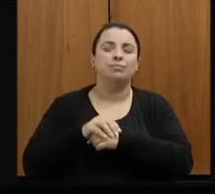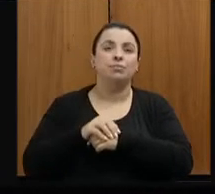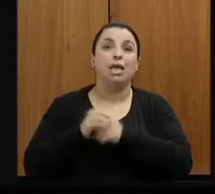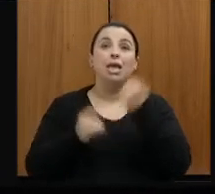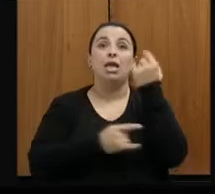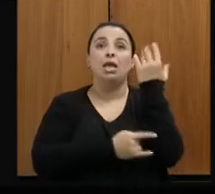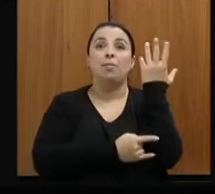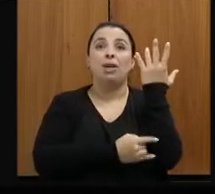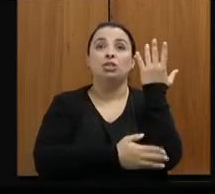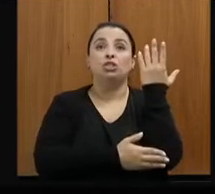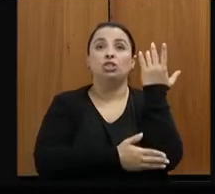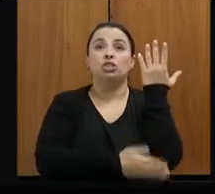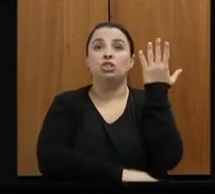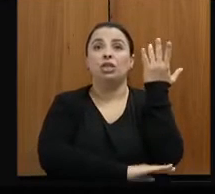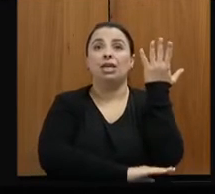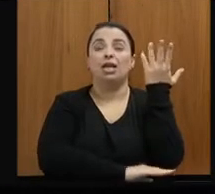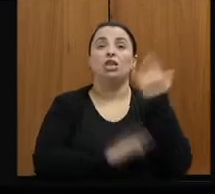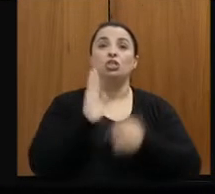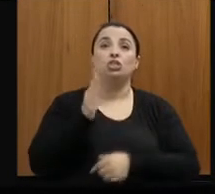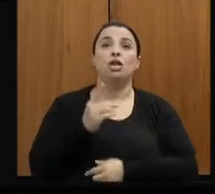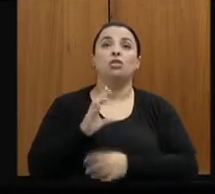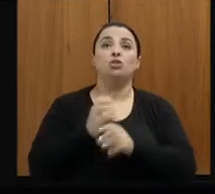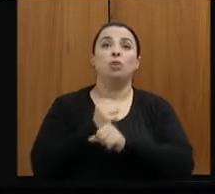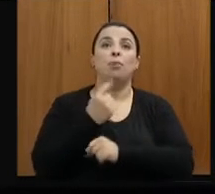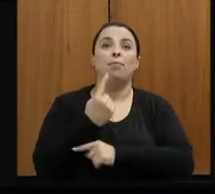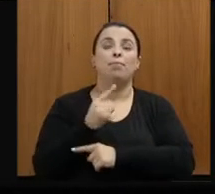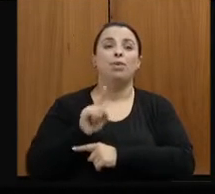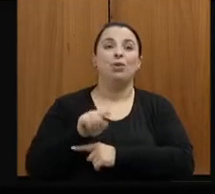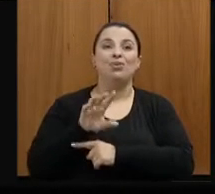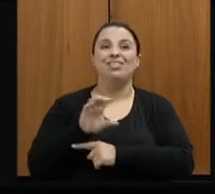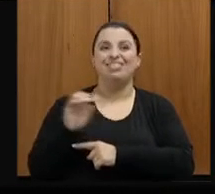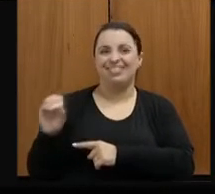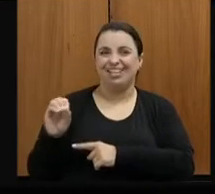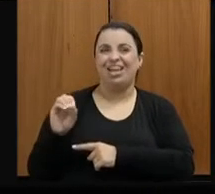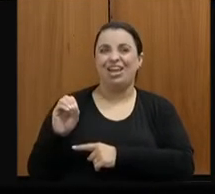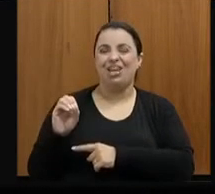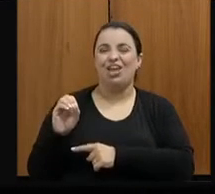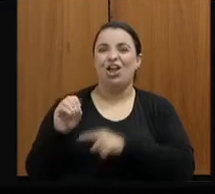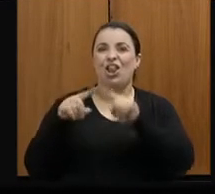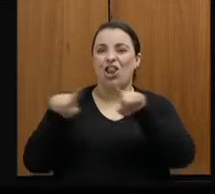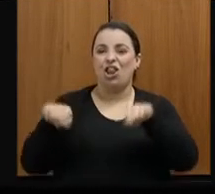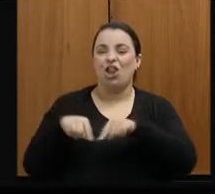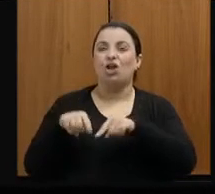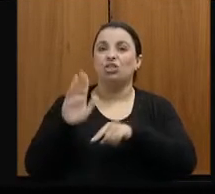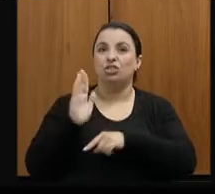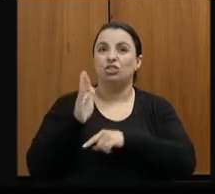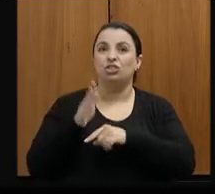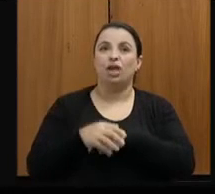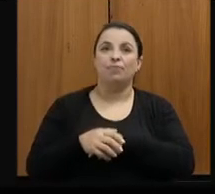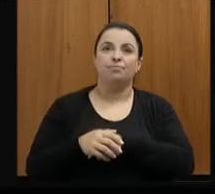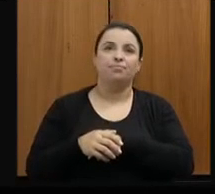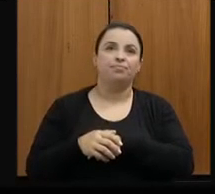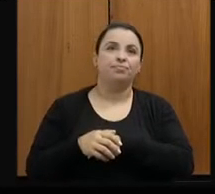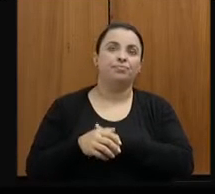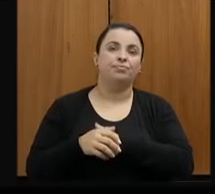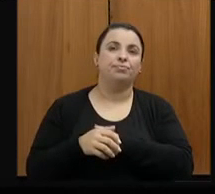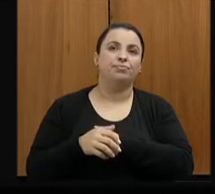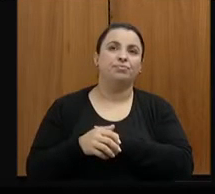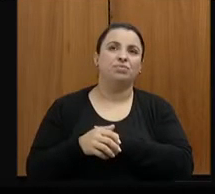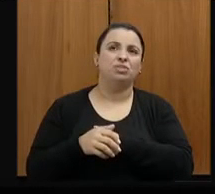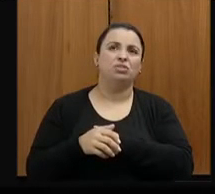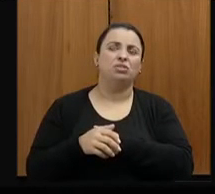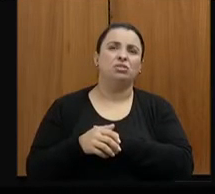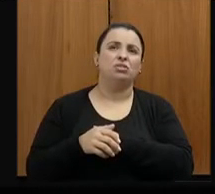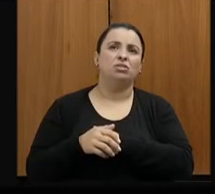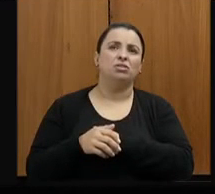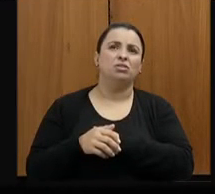contratados, então, foi a contratação direta da agência mesmo para realizar o reúrbio nesses cinco municípios. Pode passar? Cinco entes.